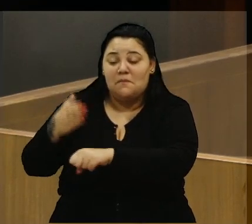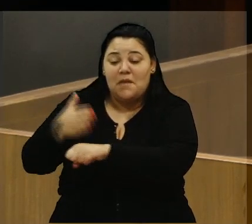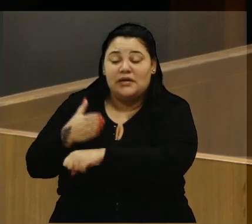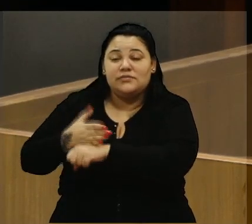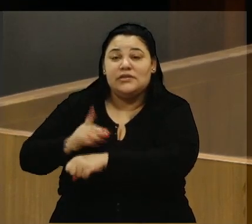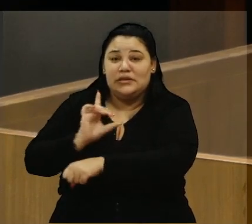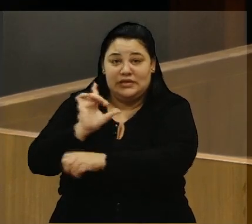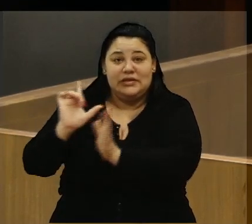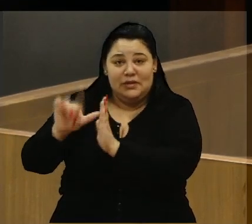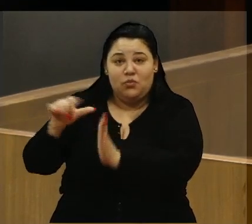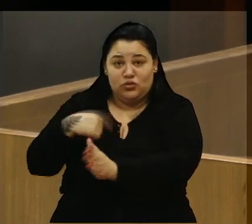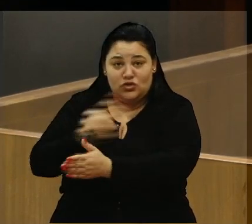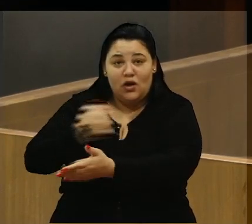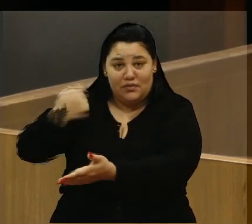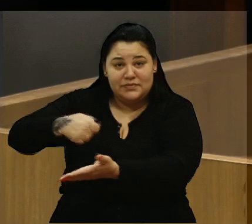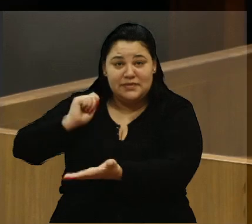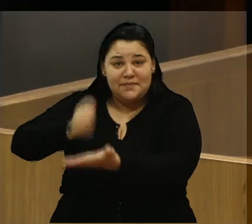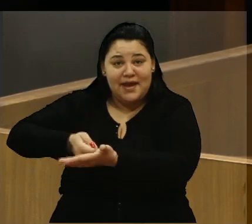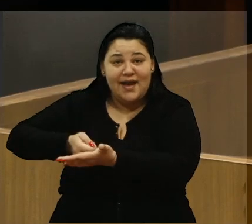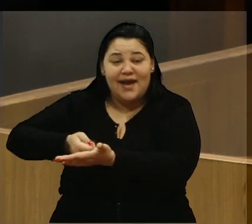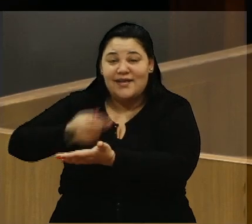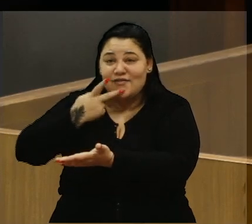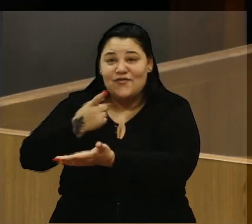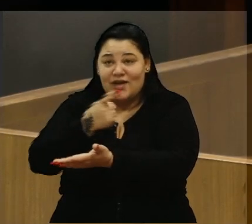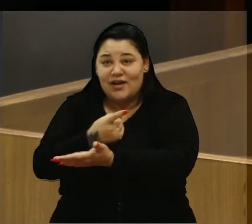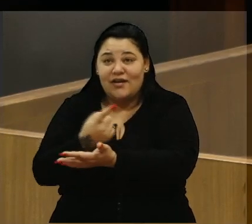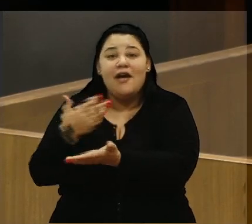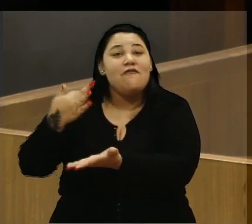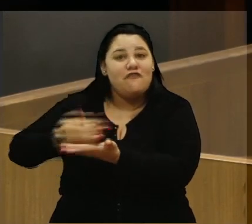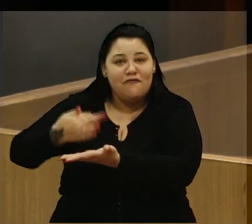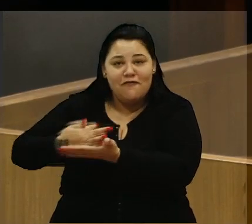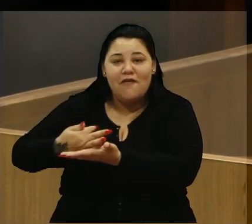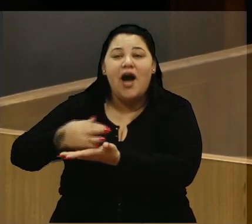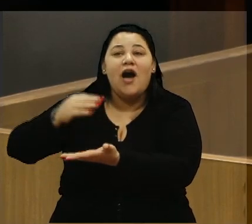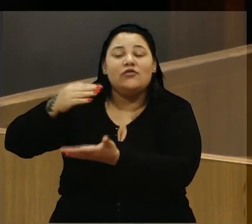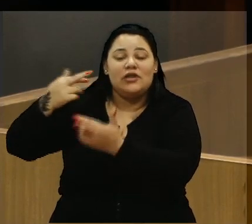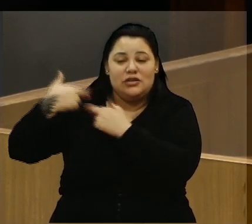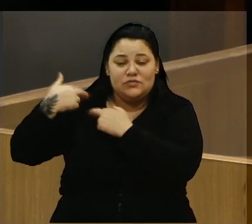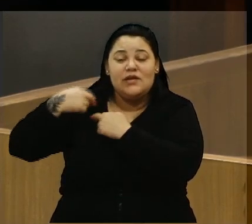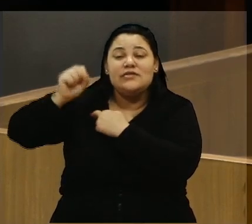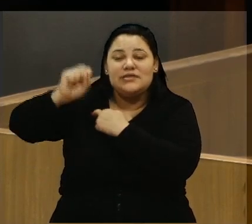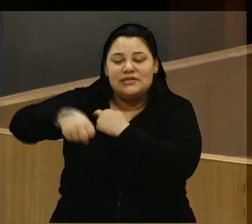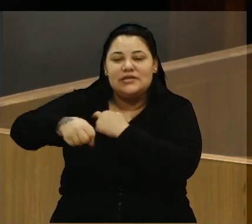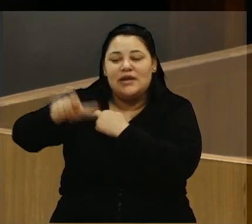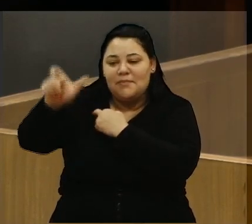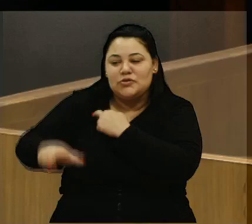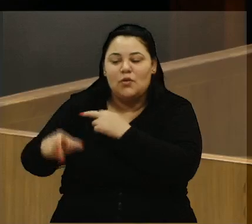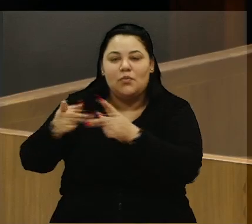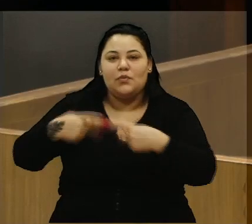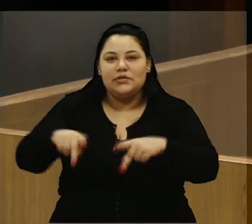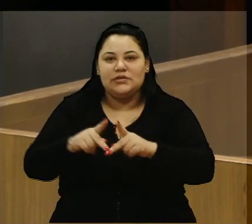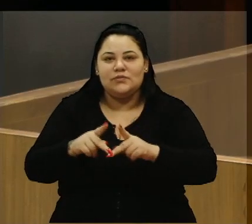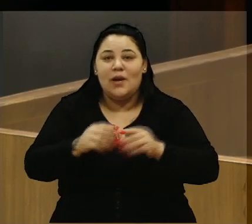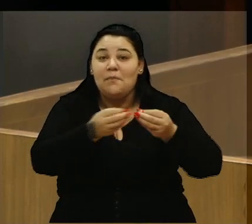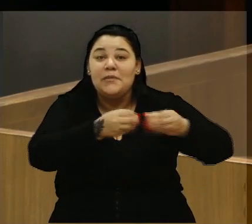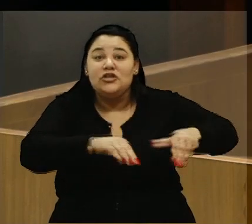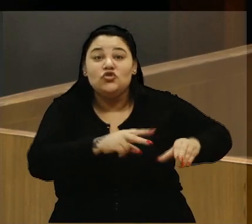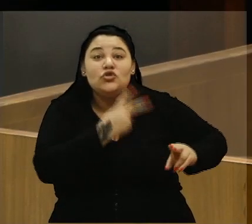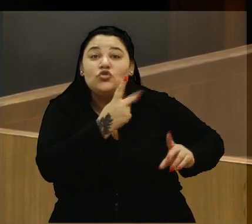Então, essa pessoa, e aqui eu falo irresponsável que dá calote no SUS, ela dá prejuízo 2 vezes.